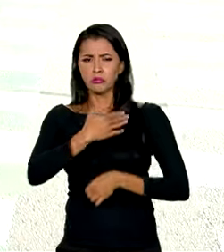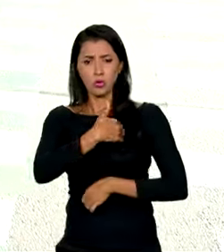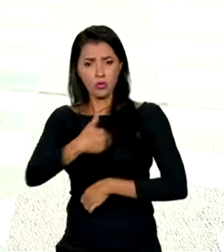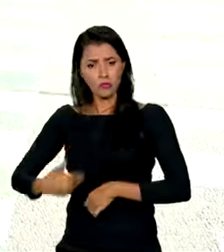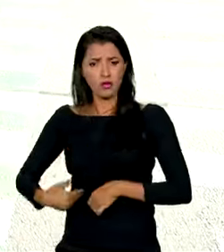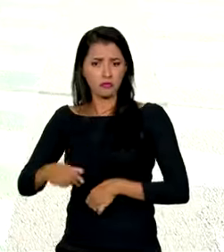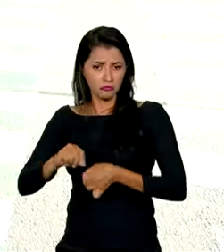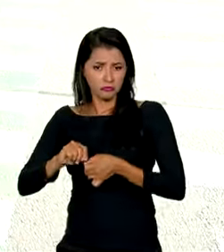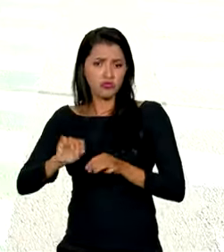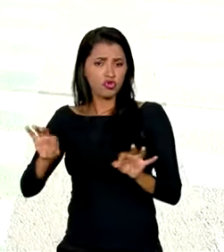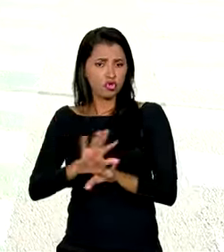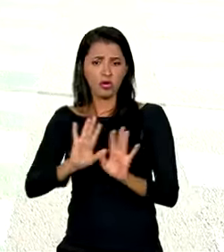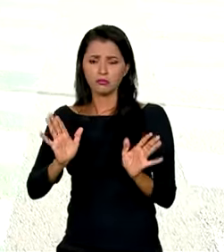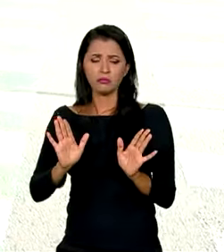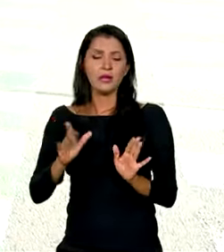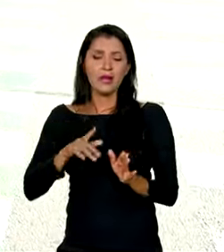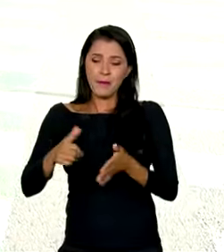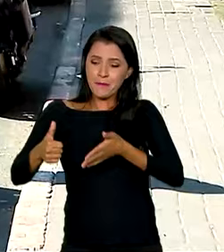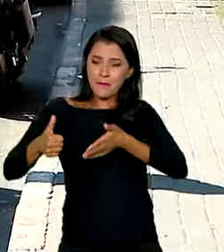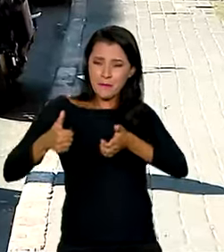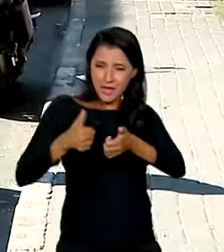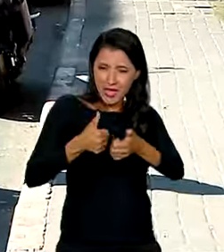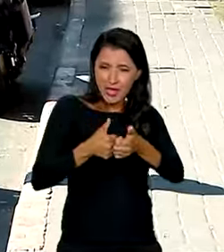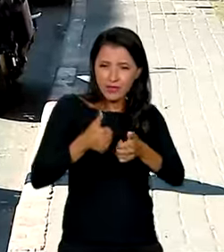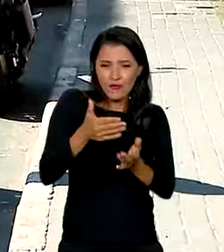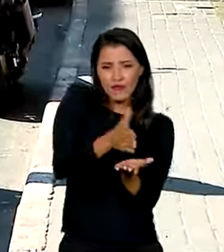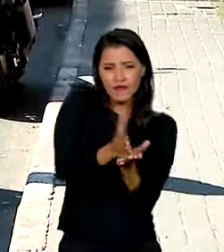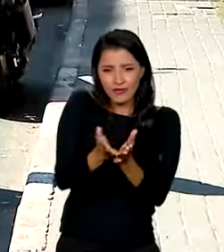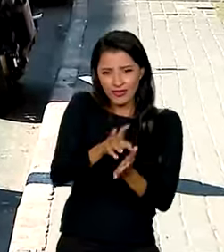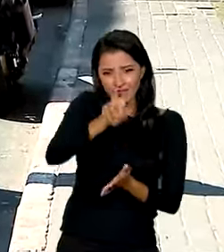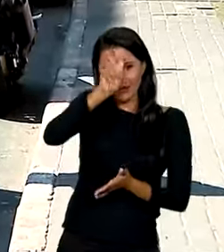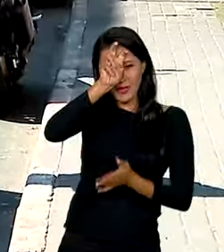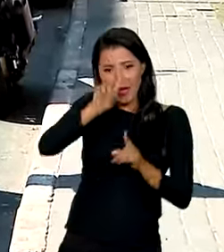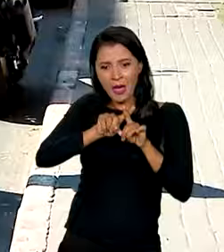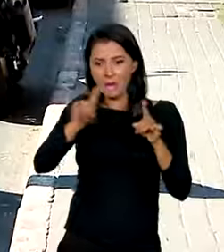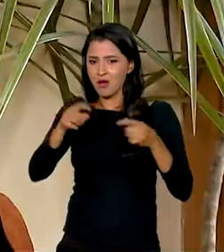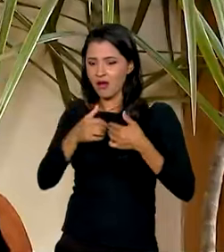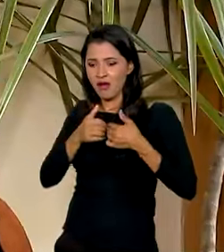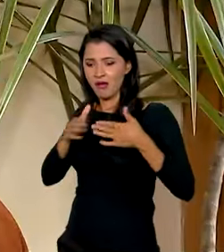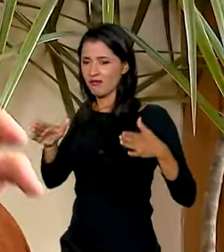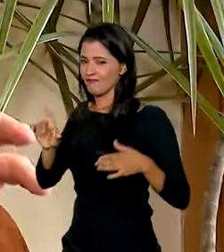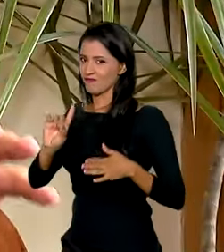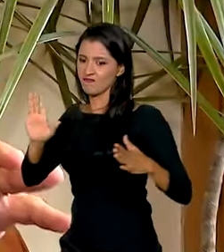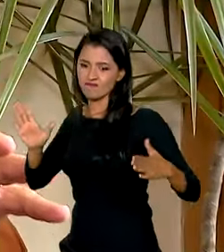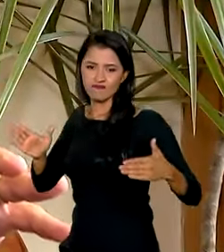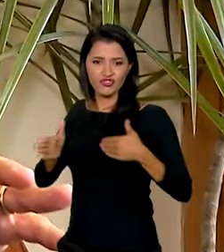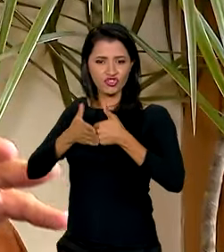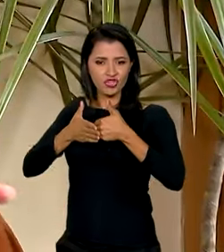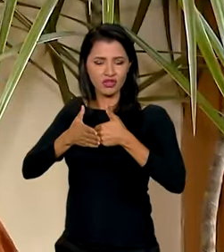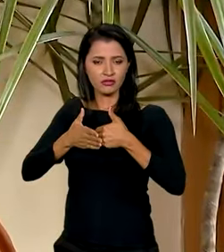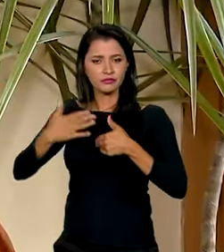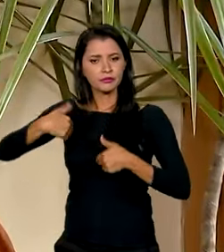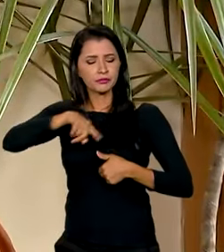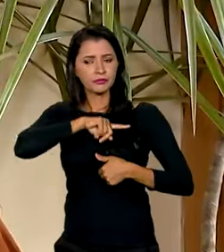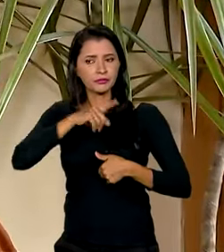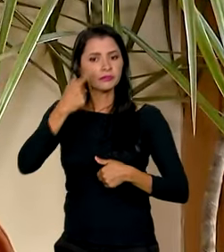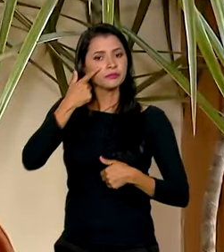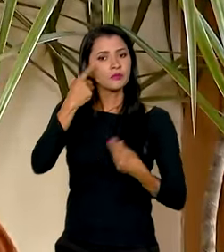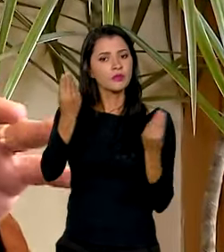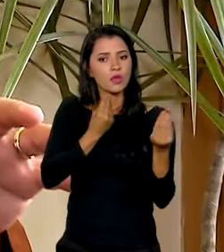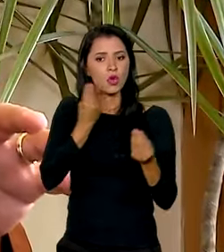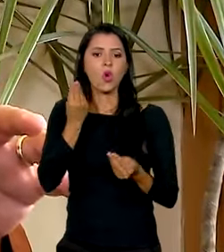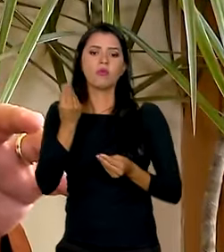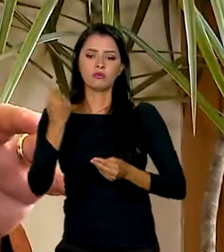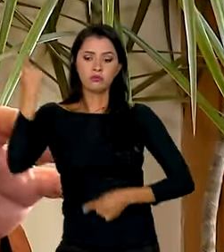feito. Eles estão próximos da fronteira com o Egito, mas ela não abre. Estamos tratando dessa questão no nível